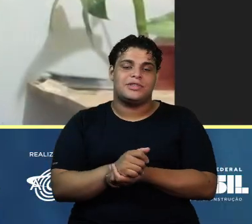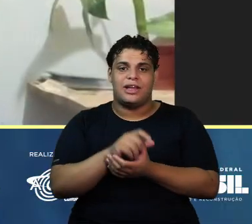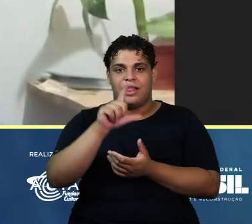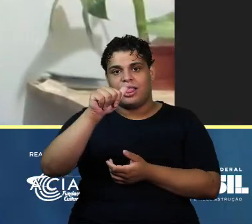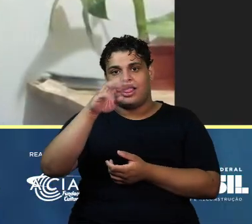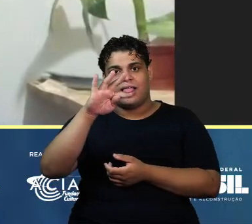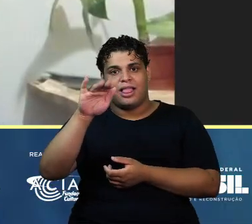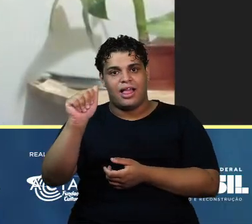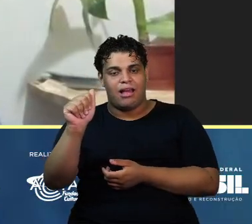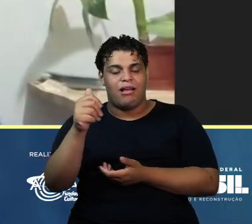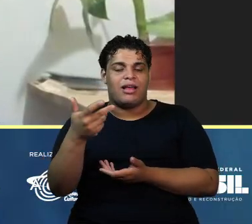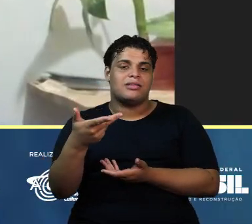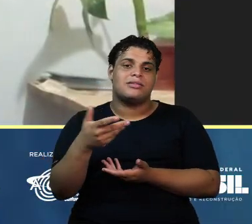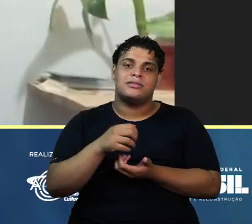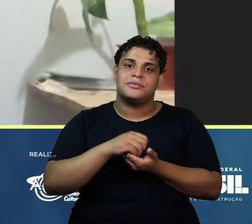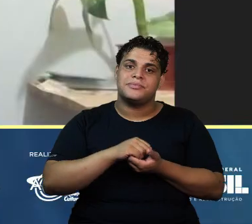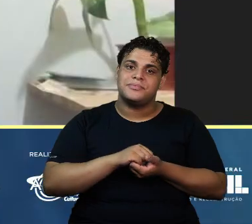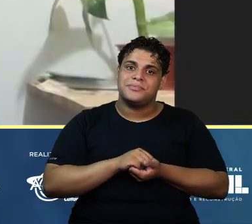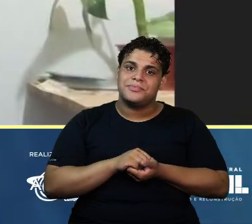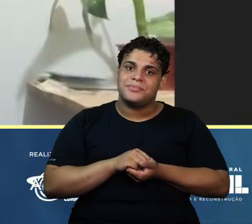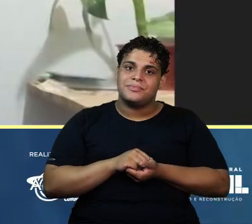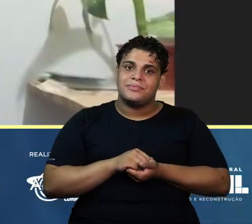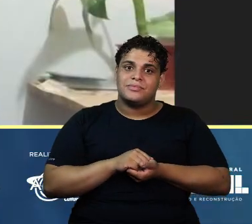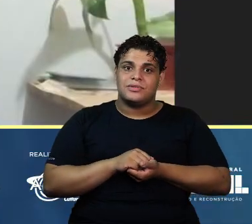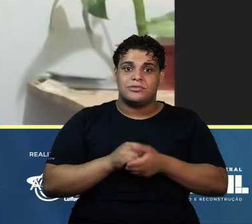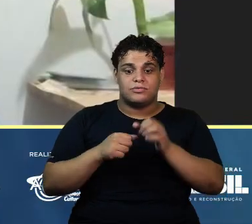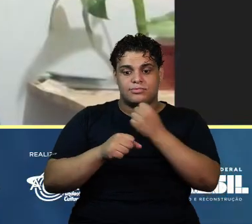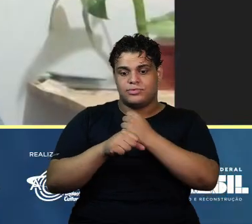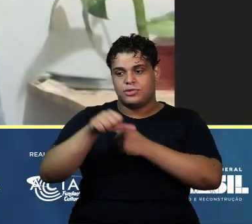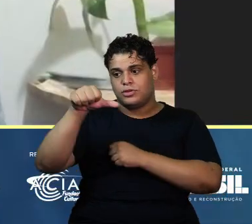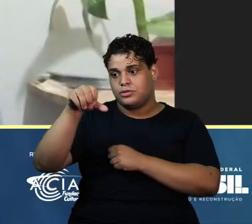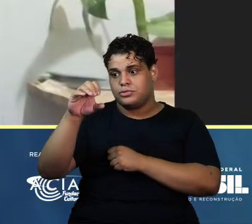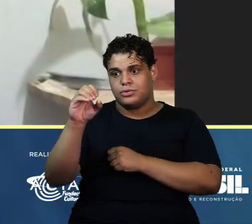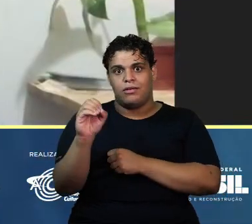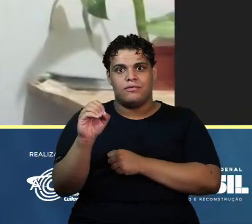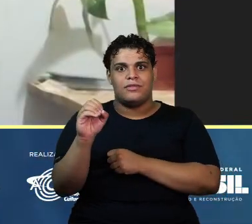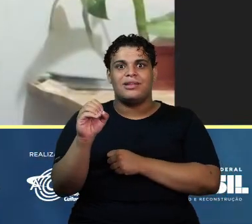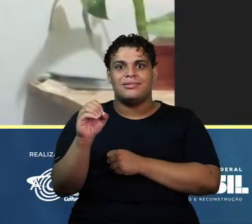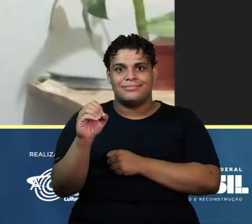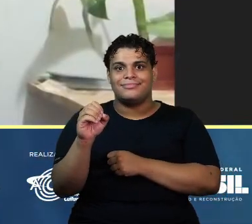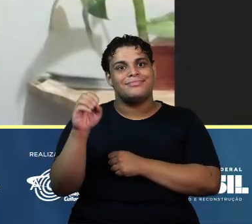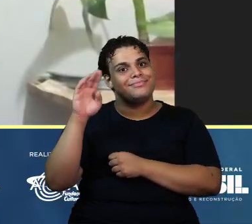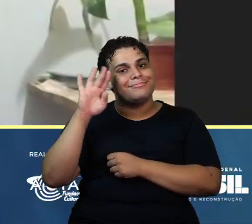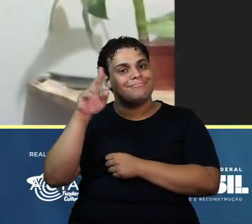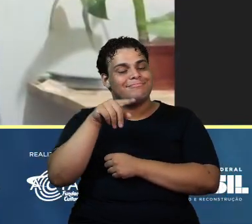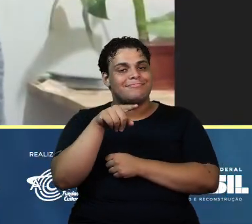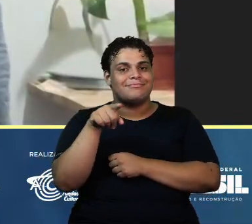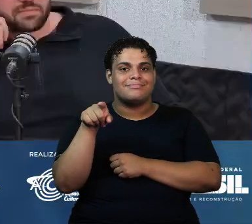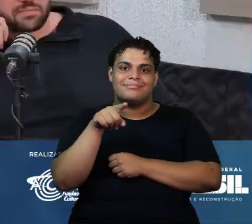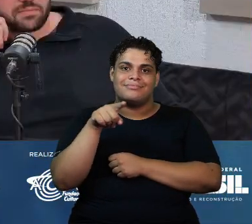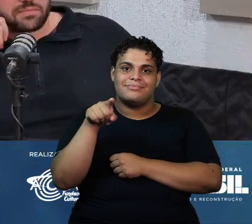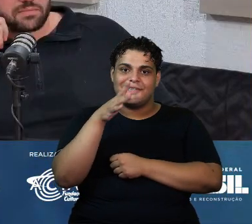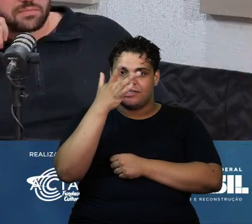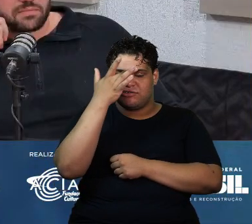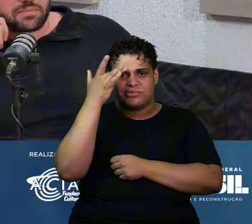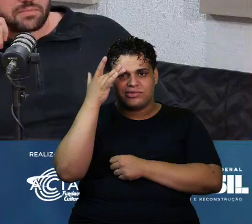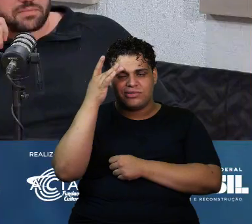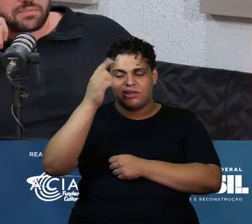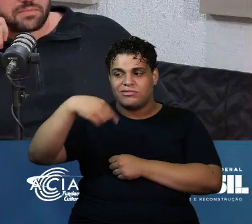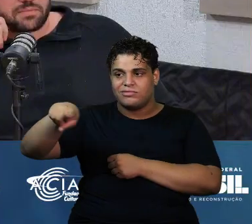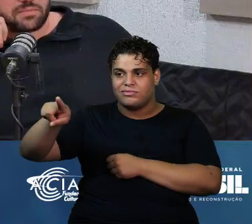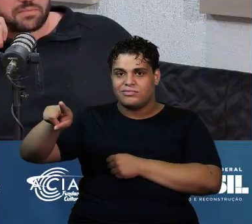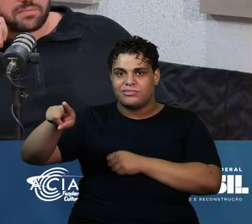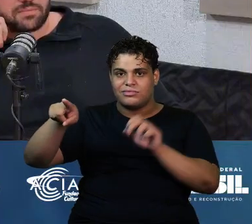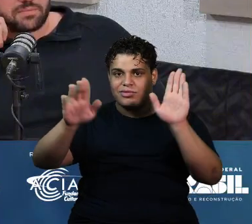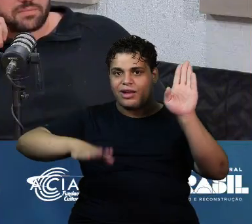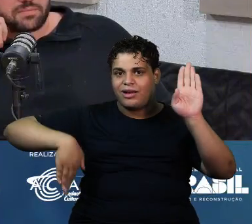latinha de alumínio dos anos 90 a gente já encontrou. Então imaginem vocês, uma pessoa que foi na praia nos